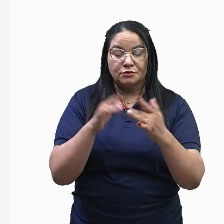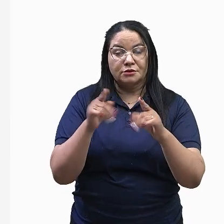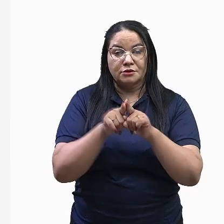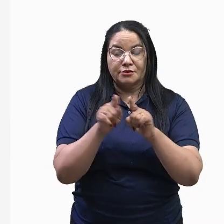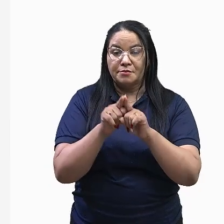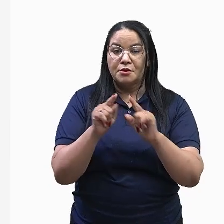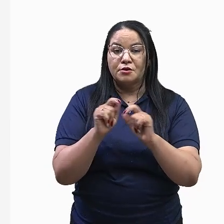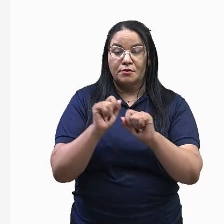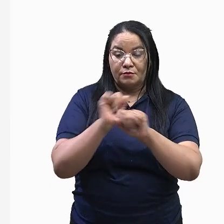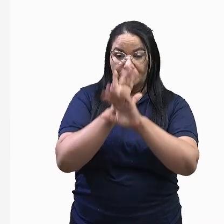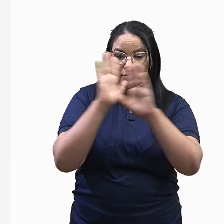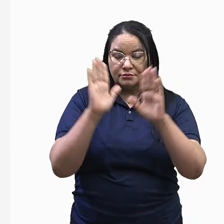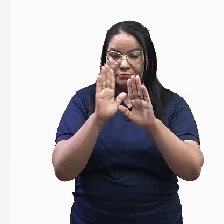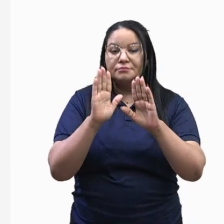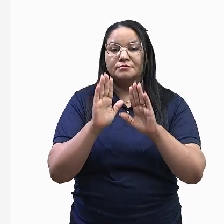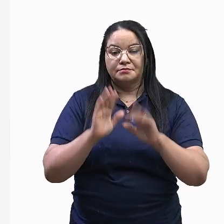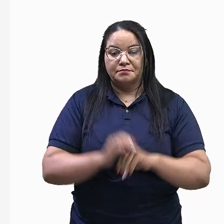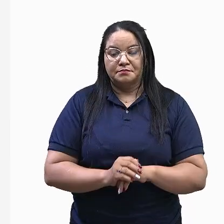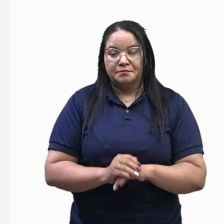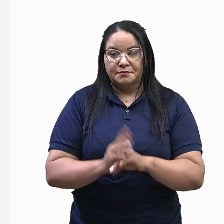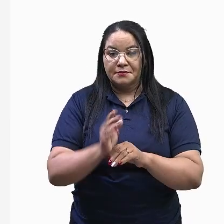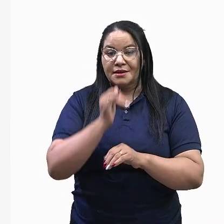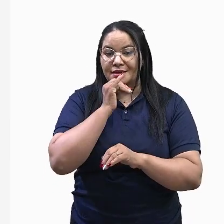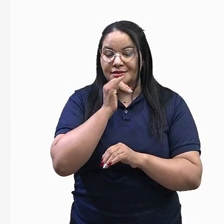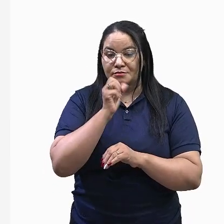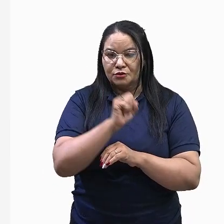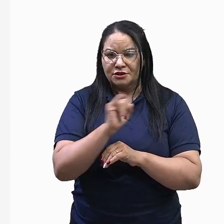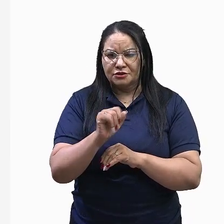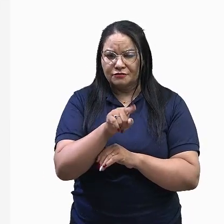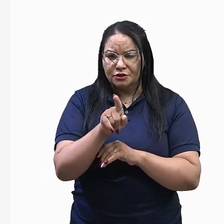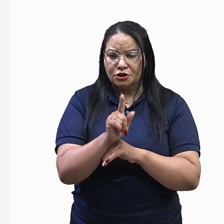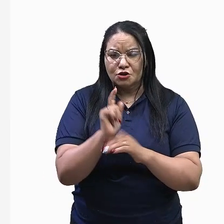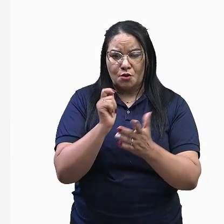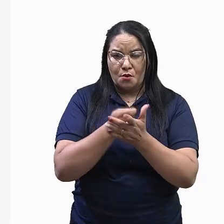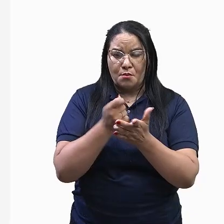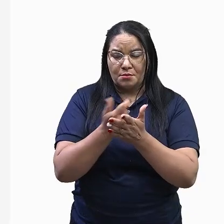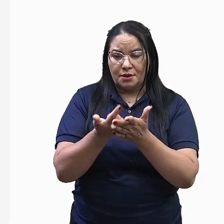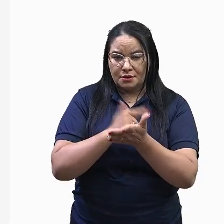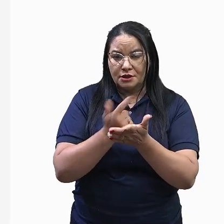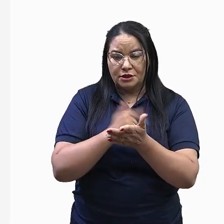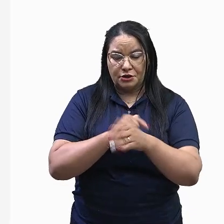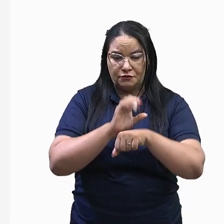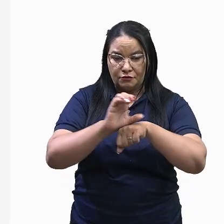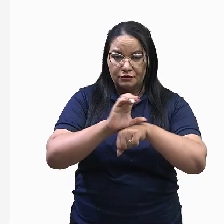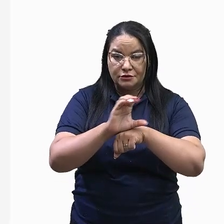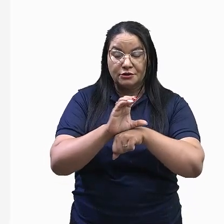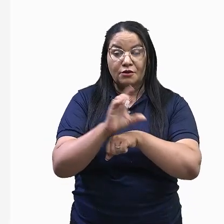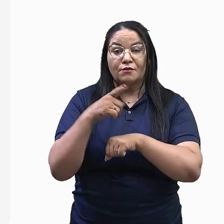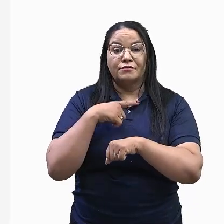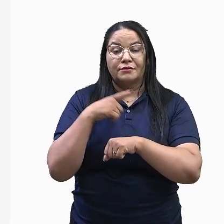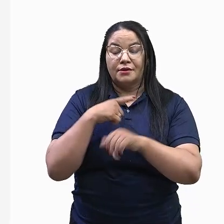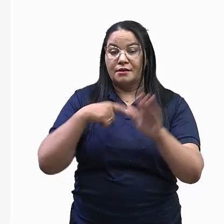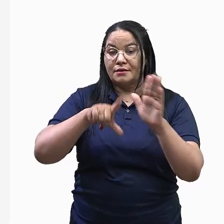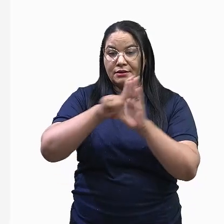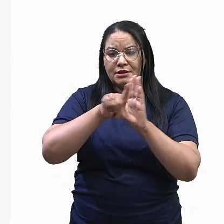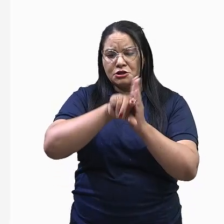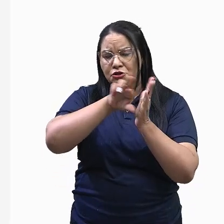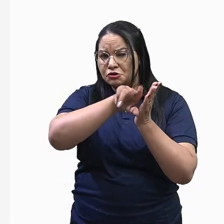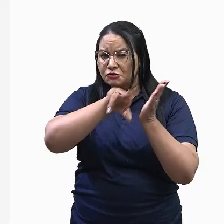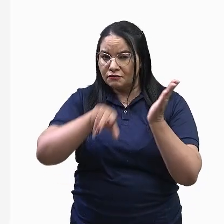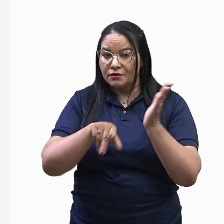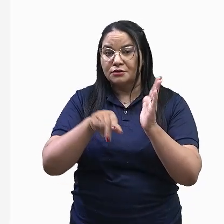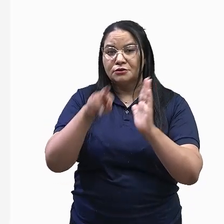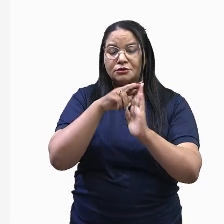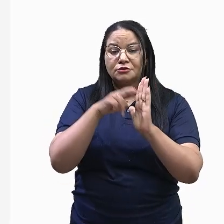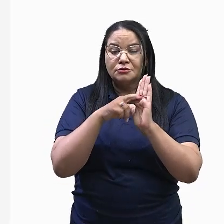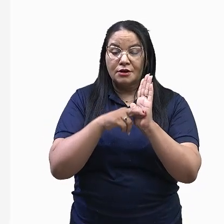todos. Então, por exemplo, se você compra a Constituição Federal, por exemplo, lá vai ter as leis que vão regulamentar várias